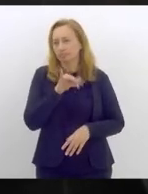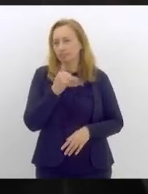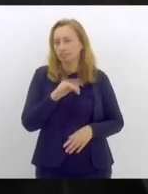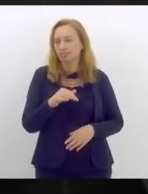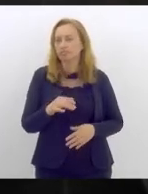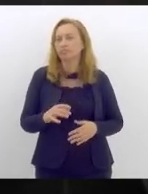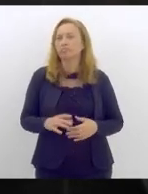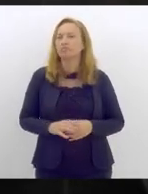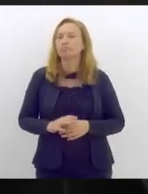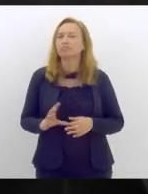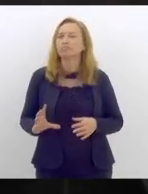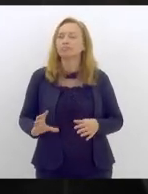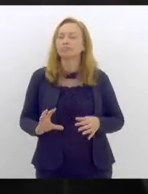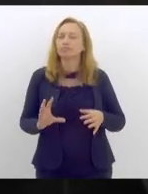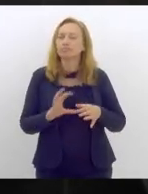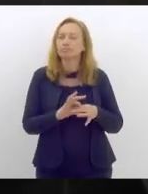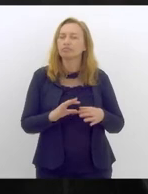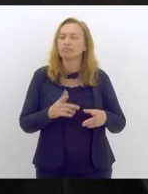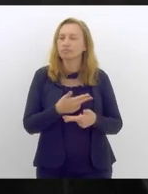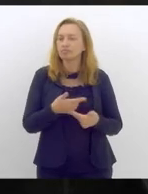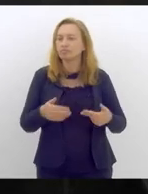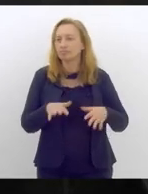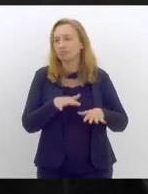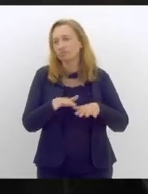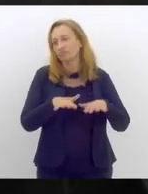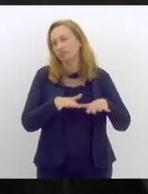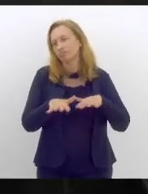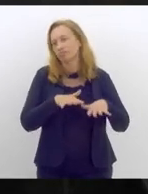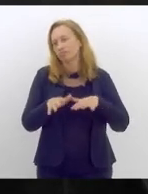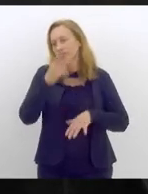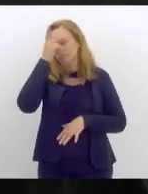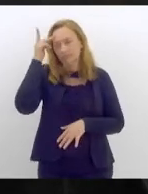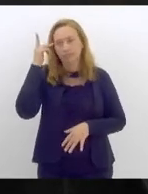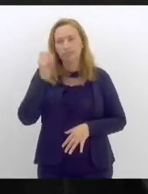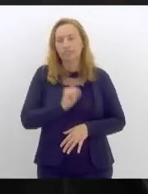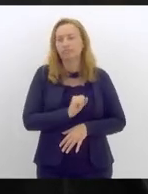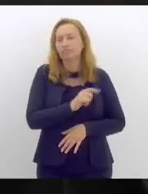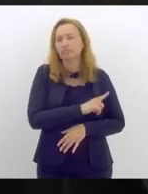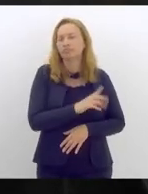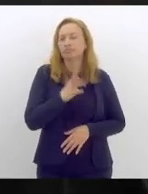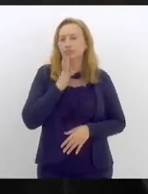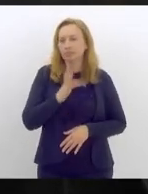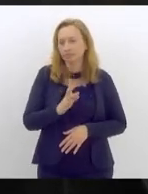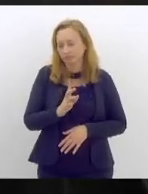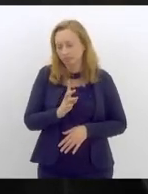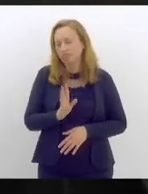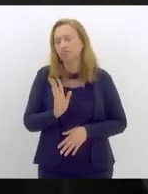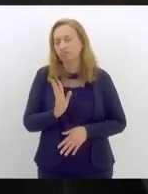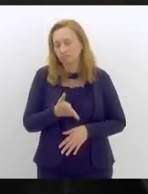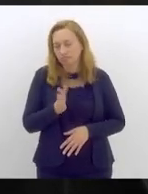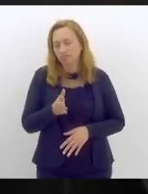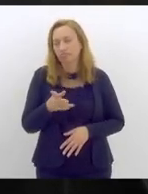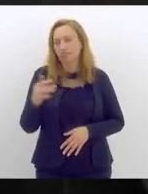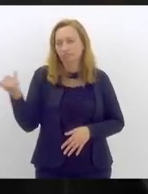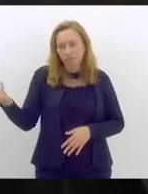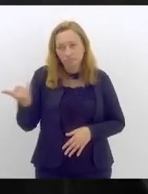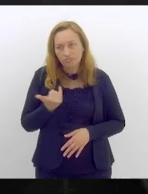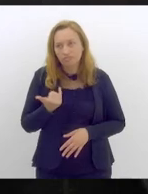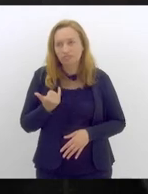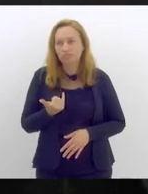me associando a muitas manifestações de pessoas de São Gonçalo que eu conheço que já me disseram Tia Jô